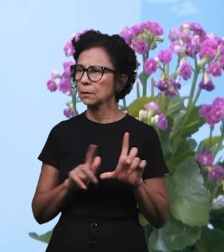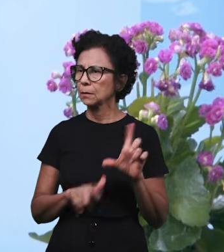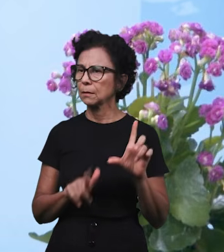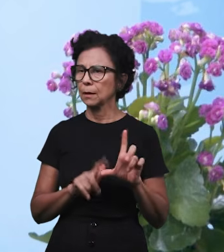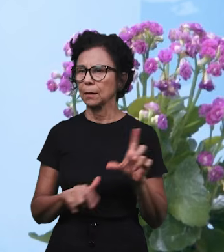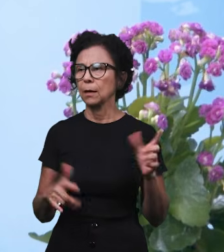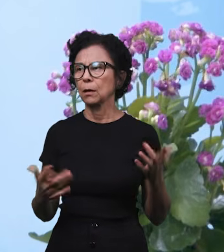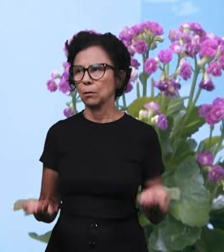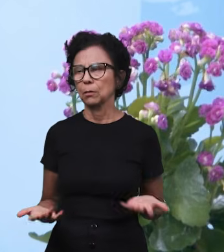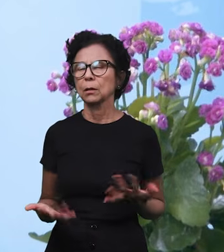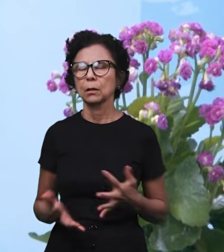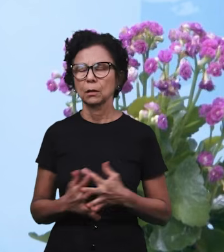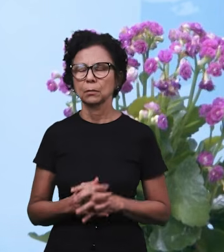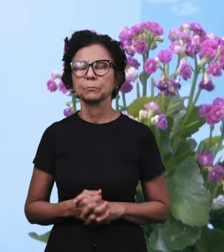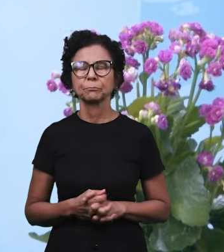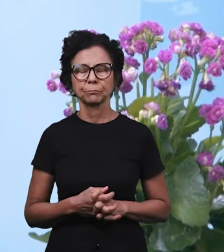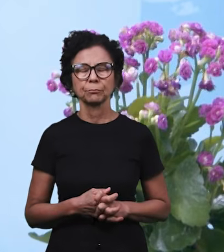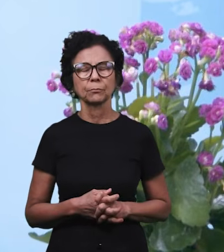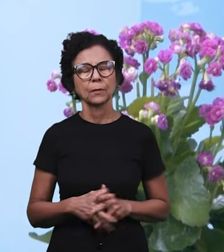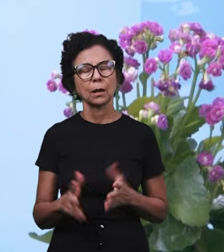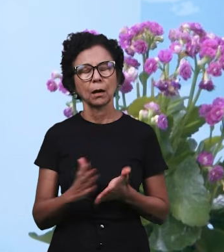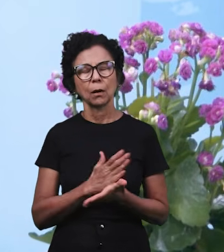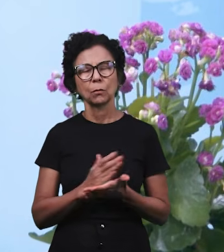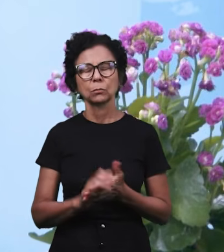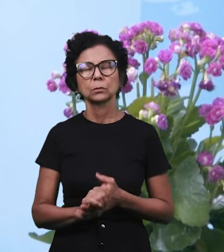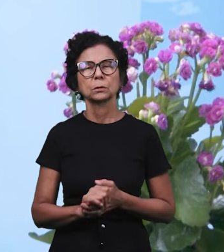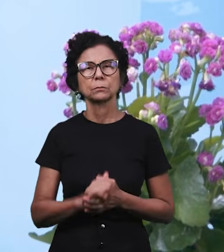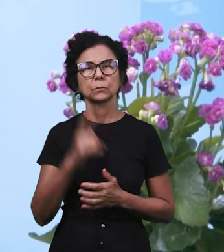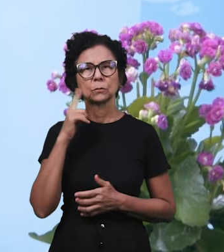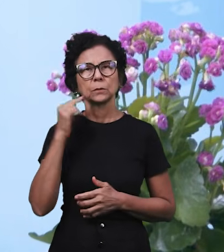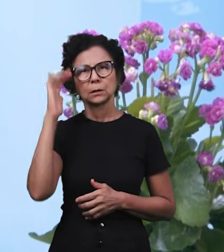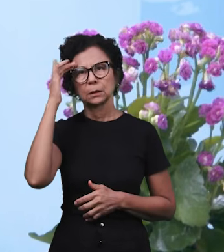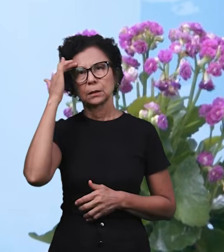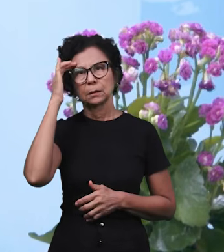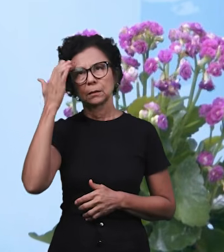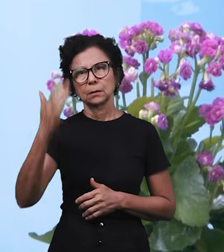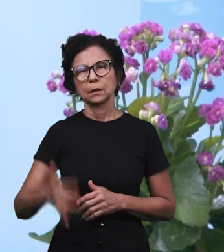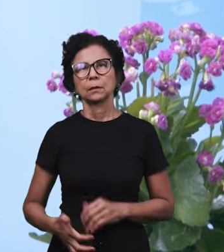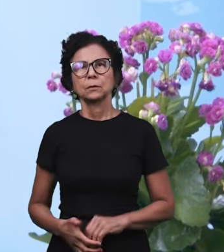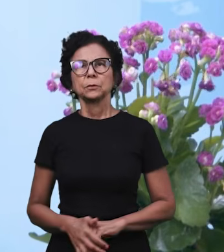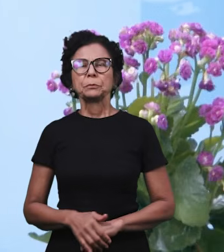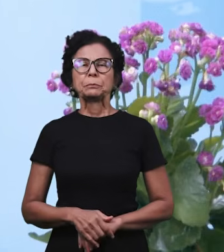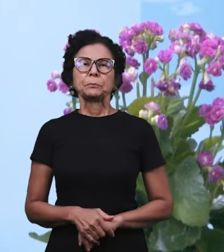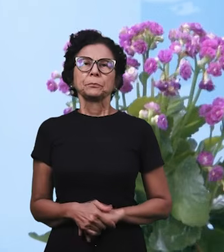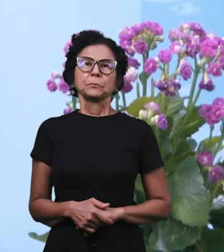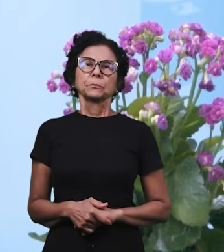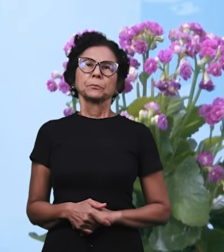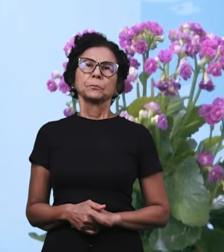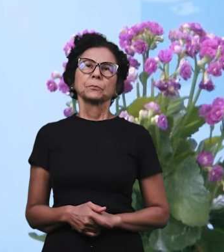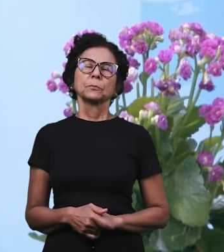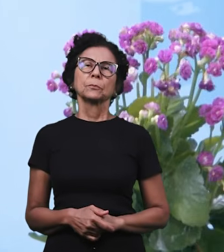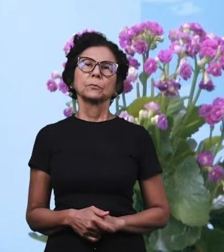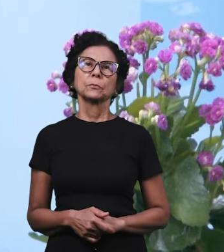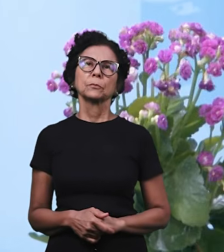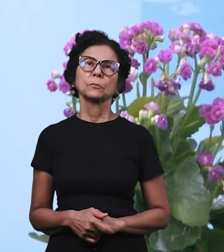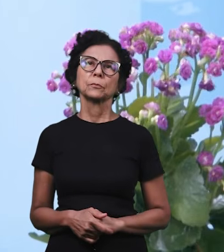vai desenvolver. Mas só para poder fechar e dar uma amarração, irmãos,